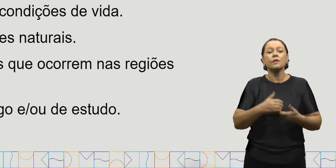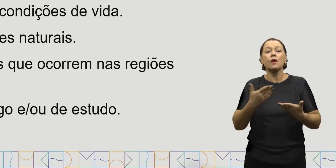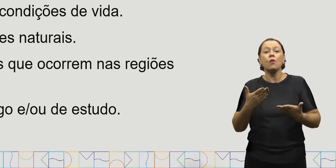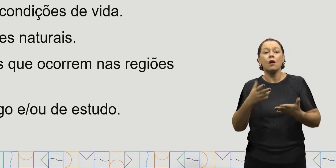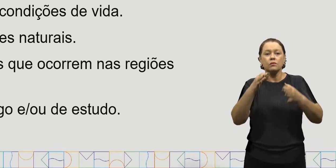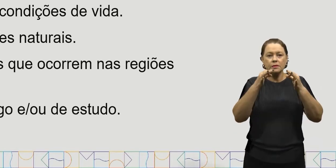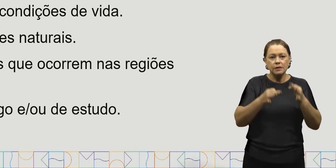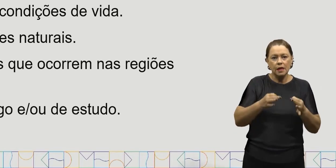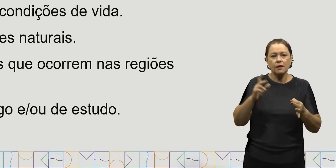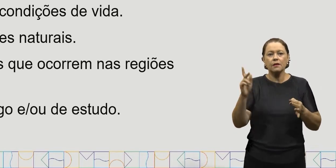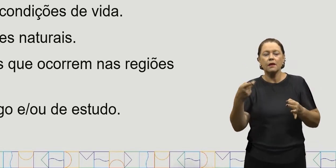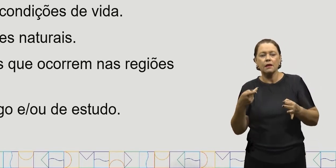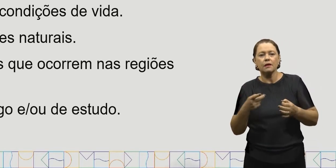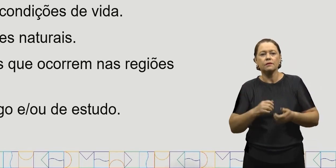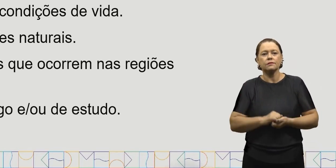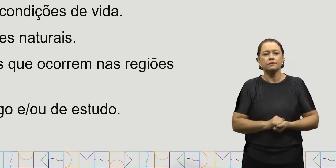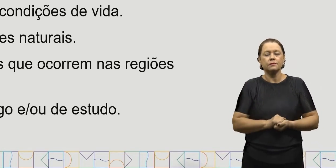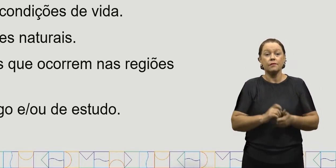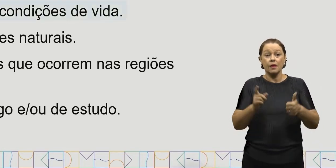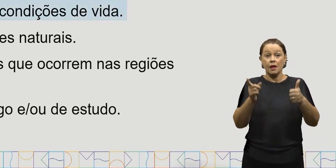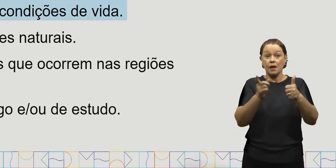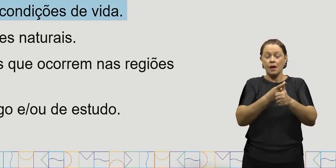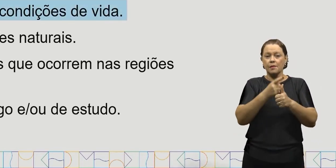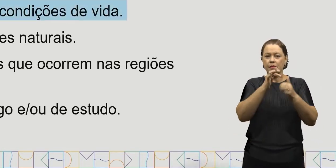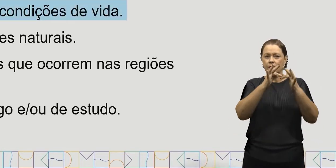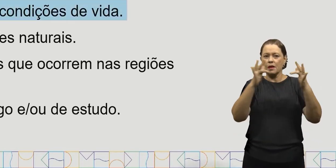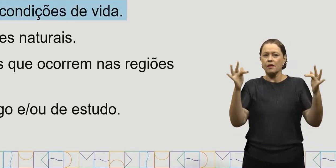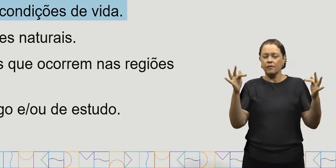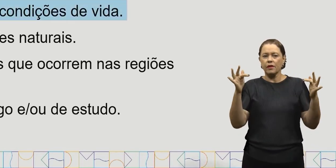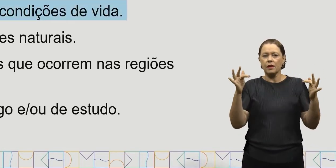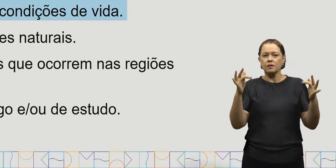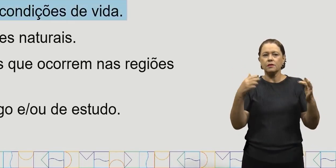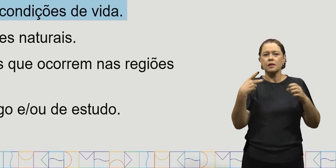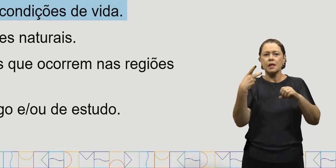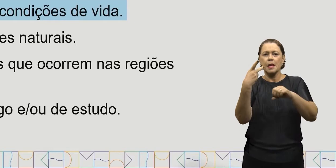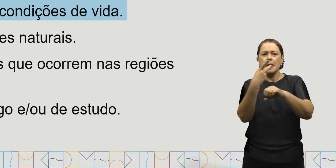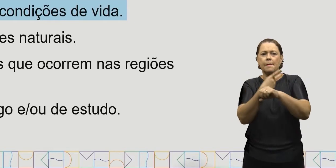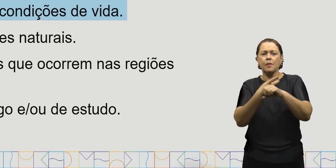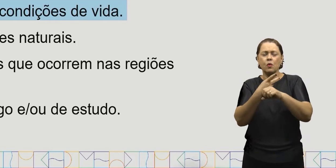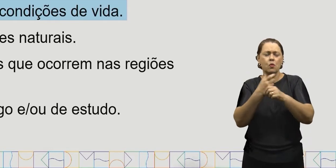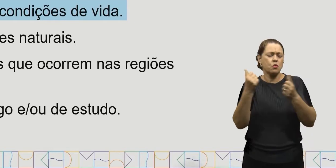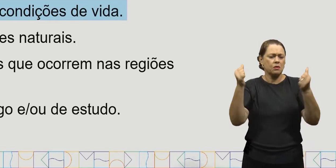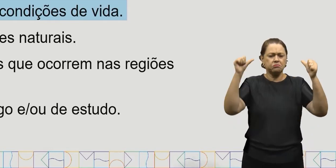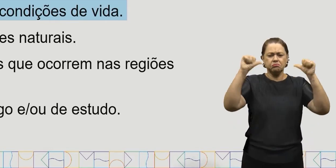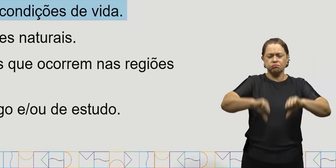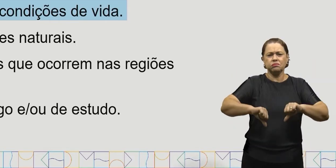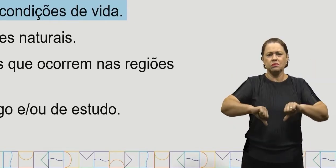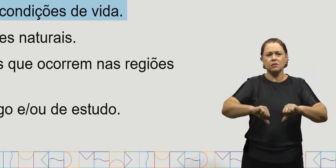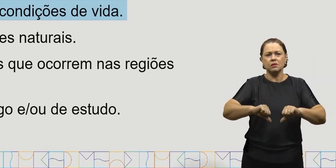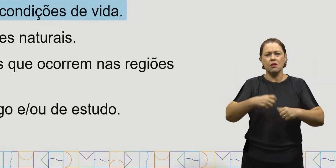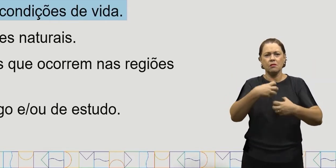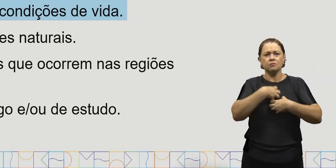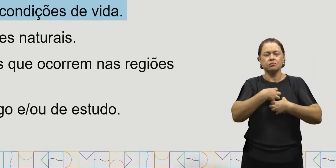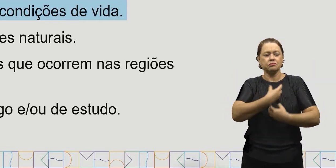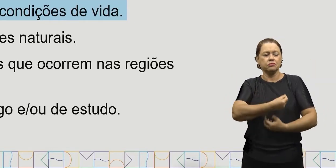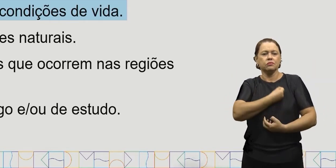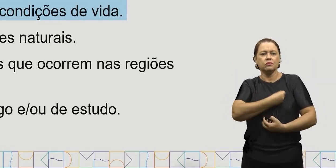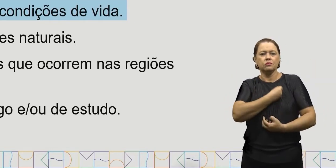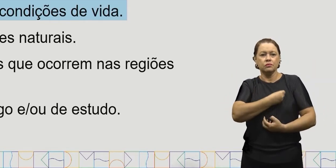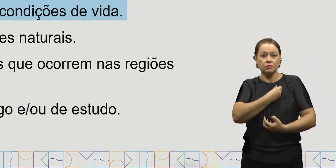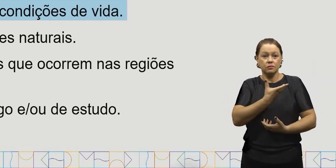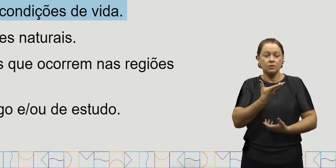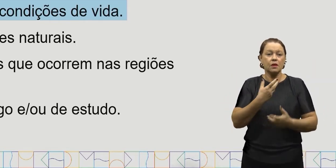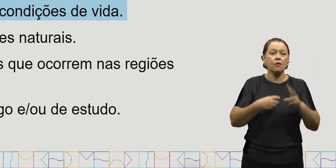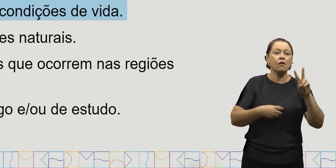e quais são falsas. A primeira afirmação é: busca por piores condições de vida. Esse é